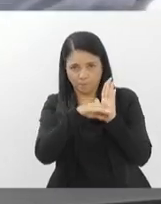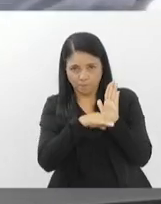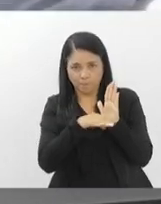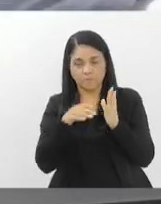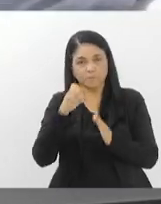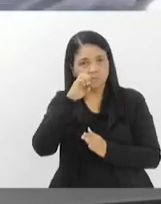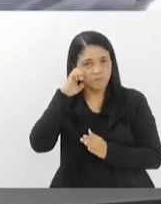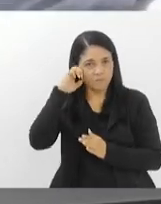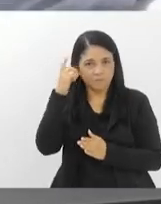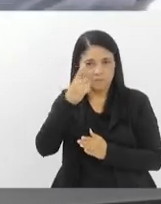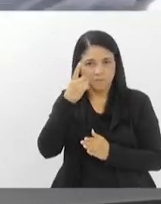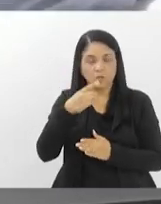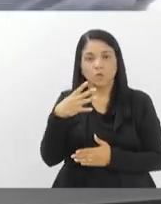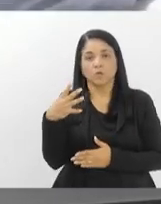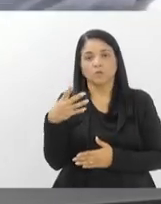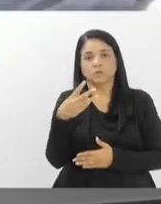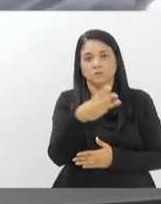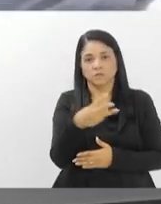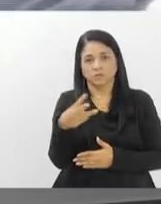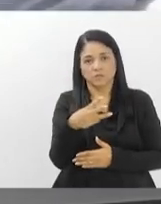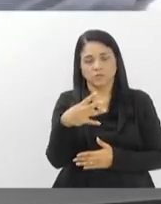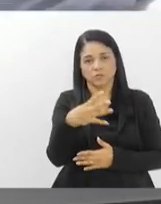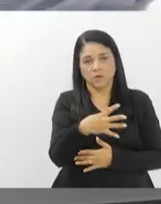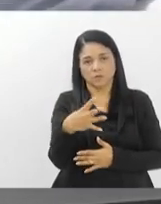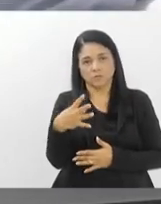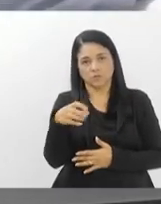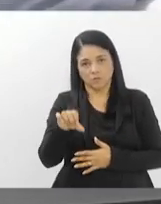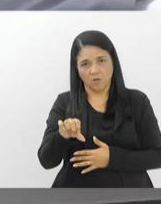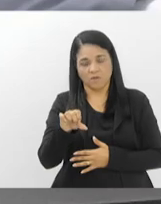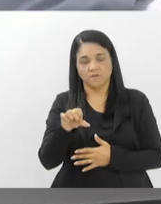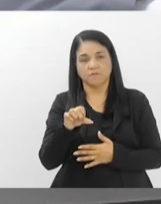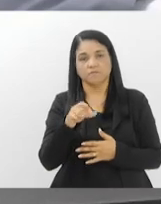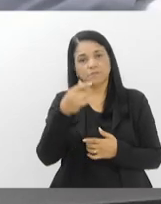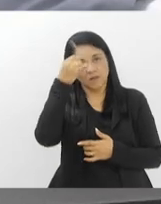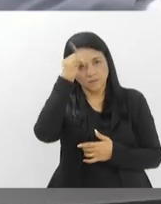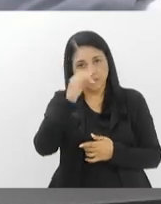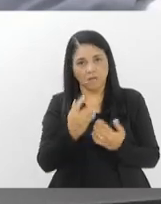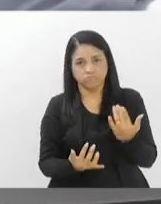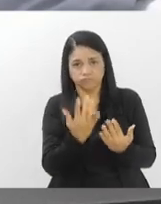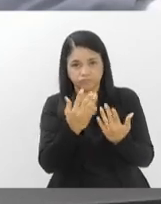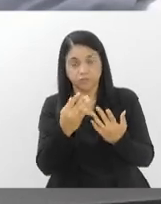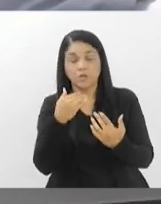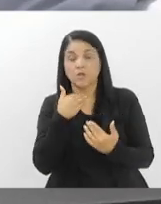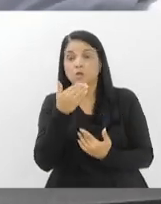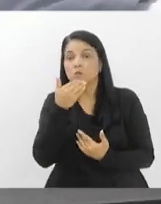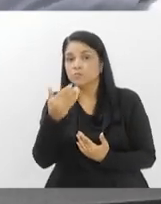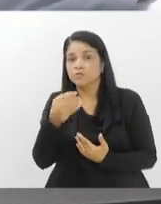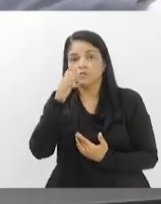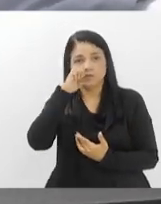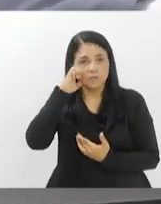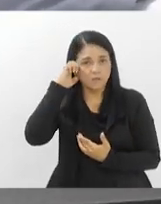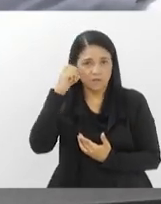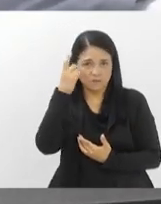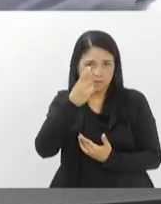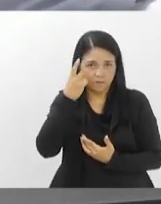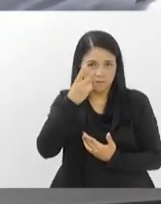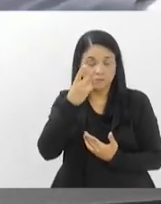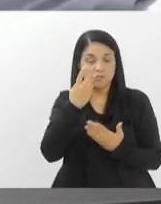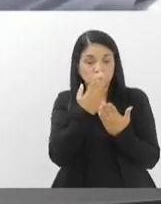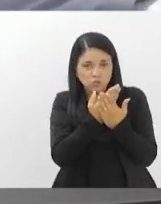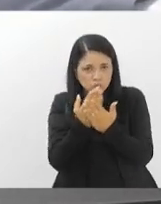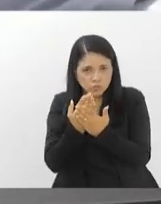o 3349, de prevenção de incêndio. Eu pediria só para a deputada Érica, quando fosse